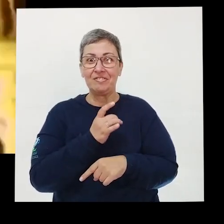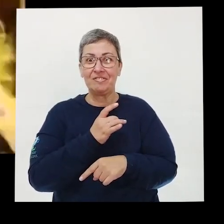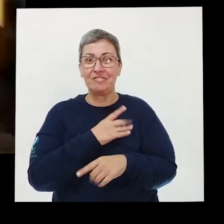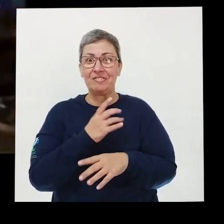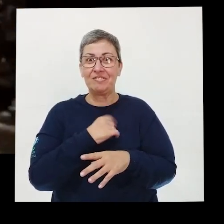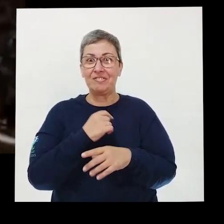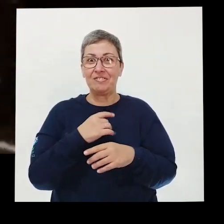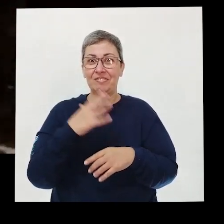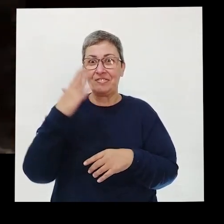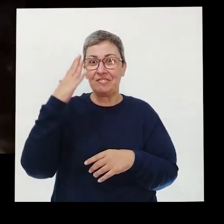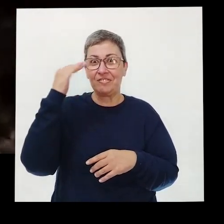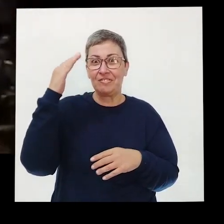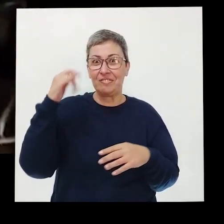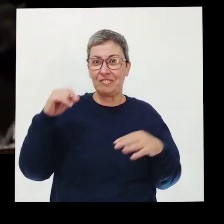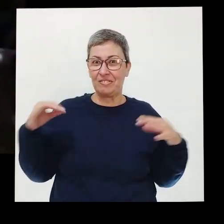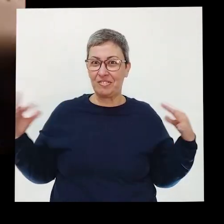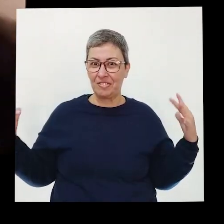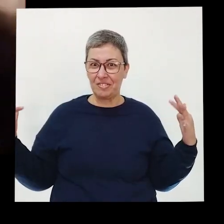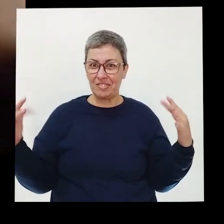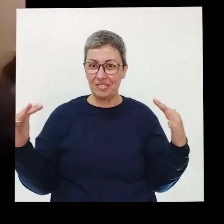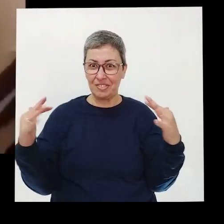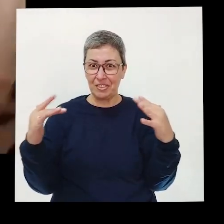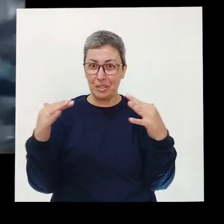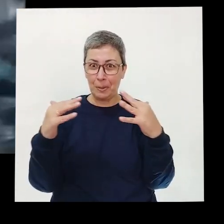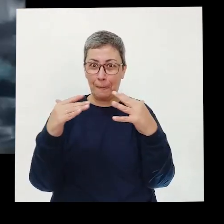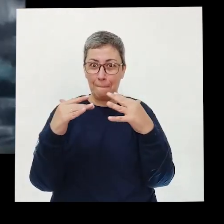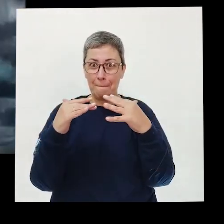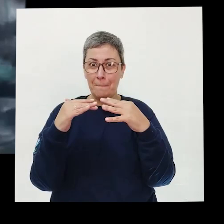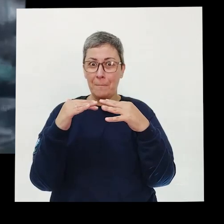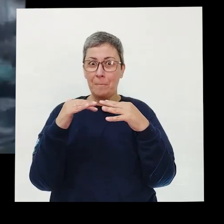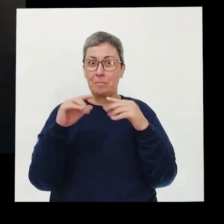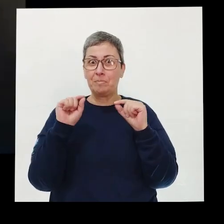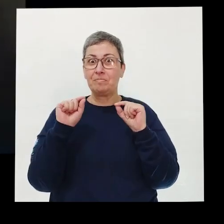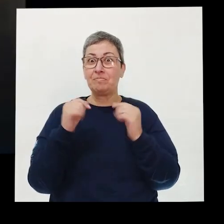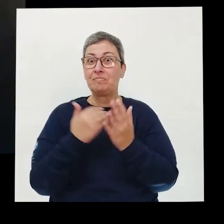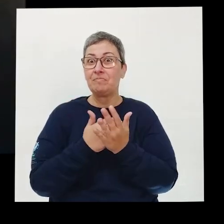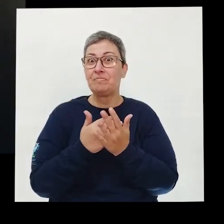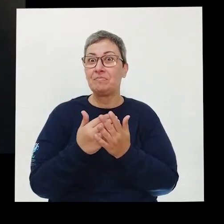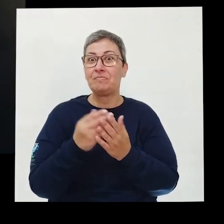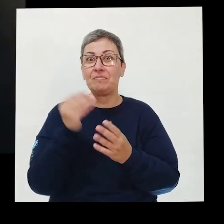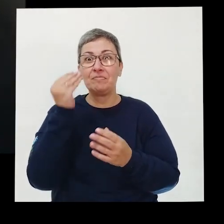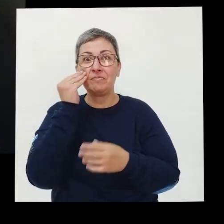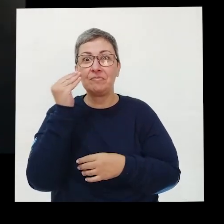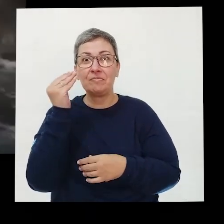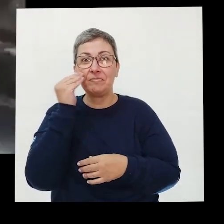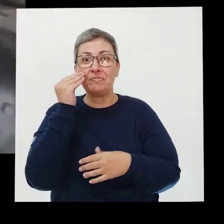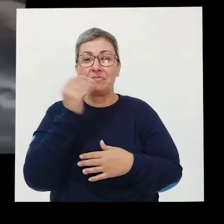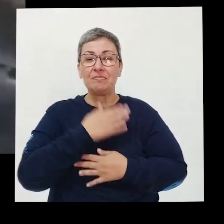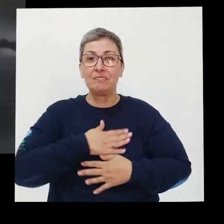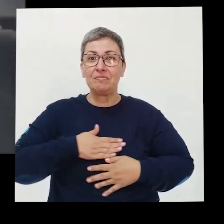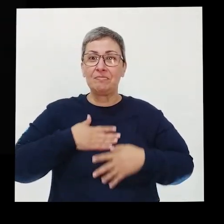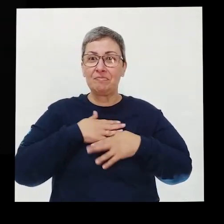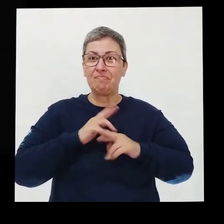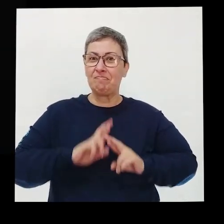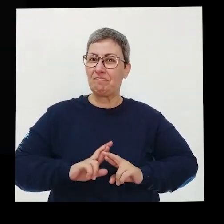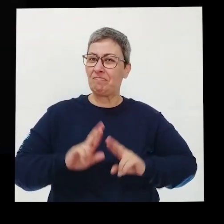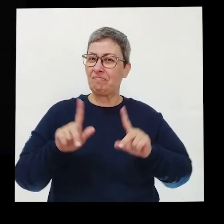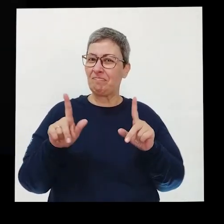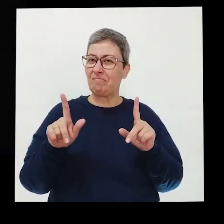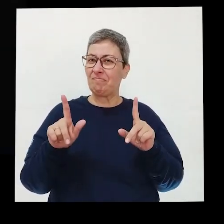em um fenômeno de massas. E assim buscamos o prazer